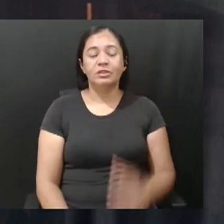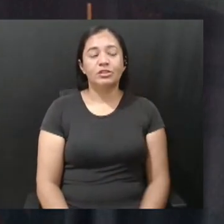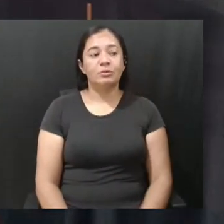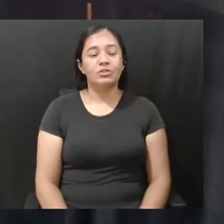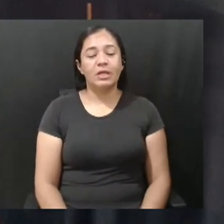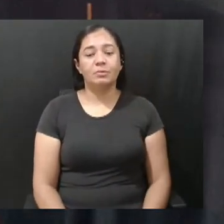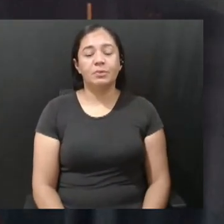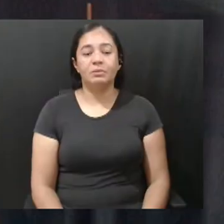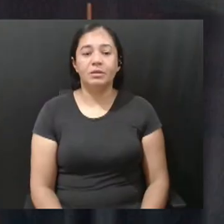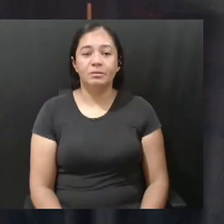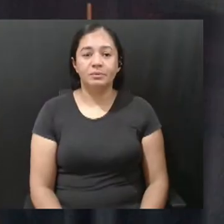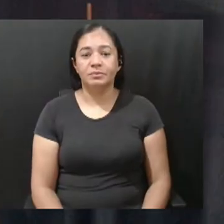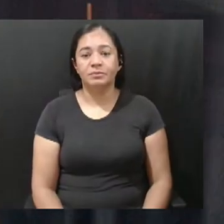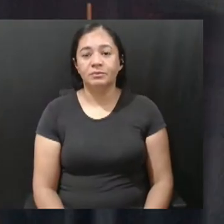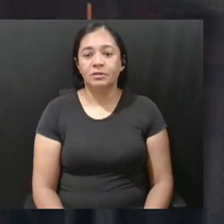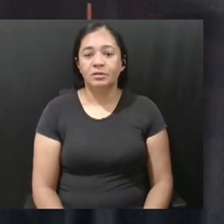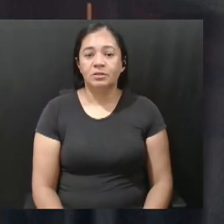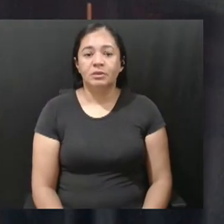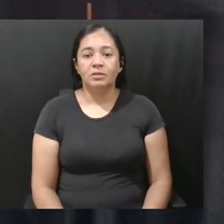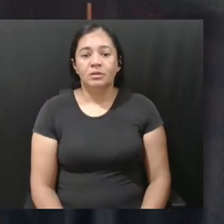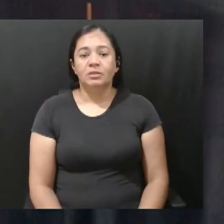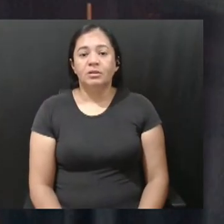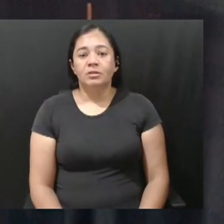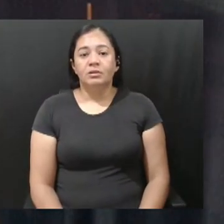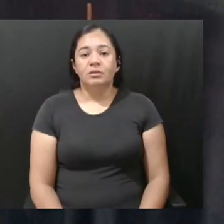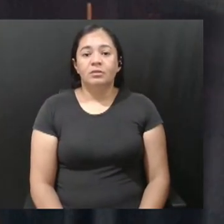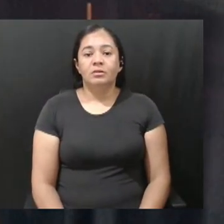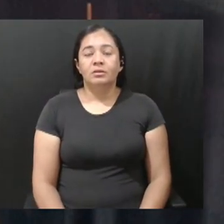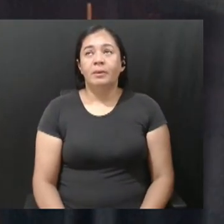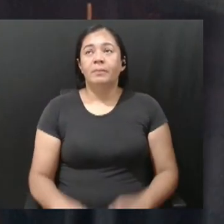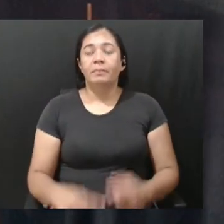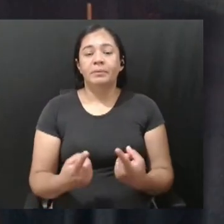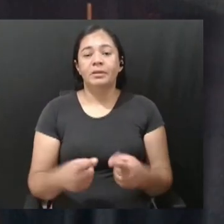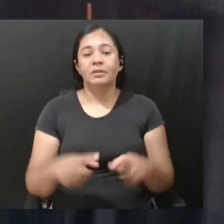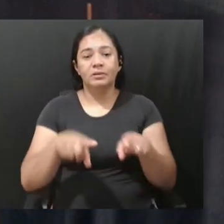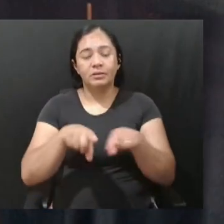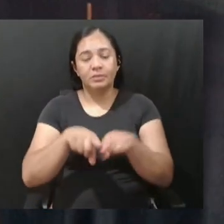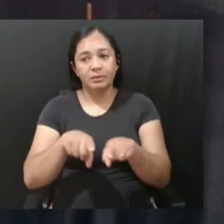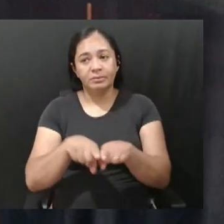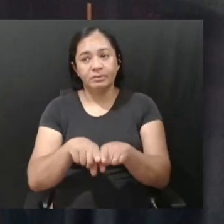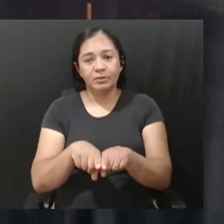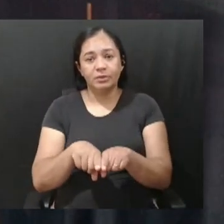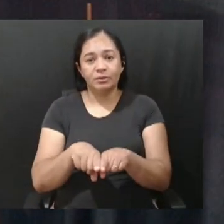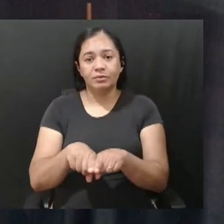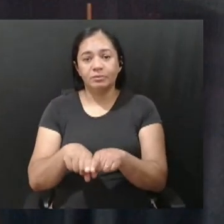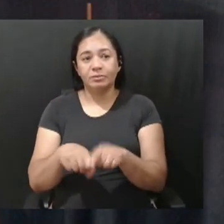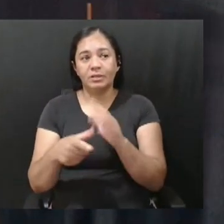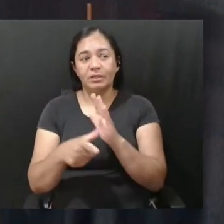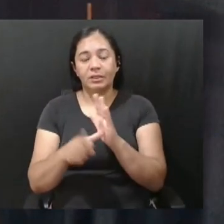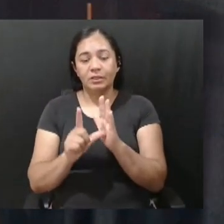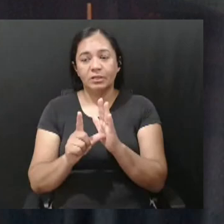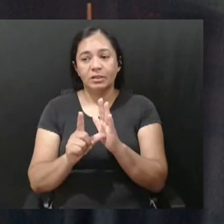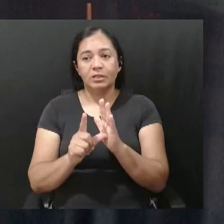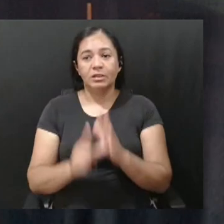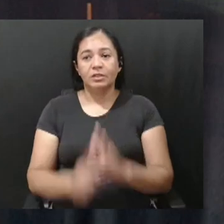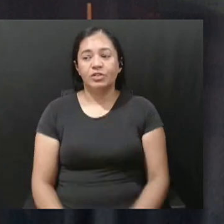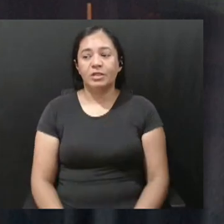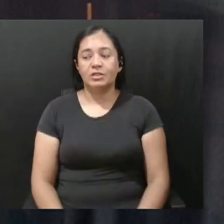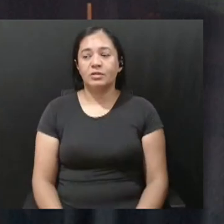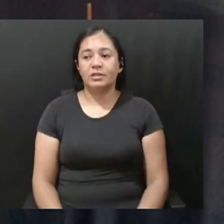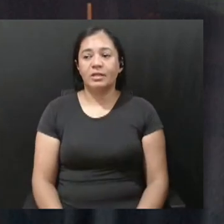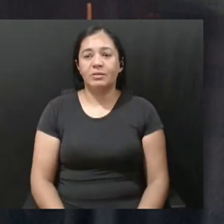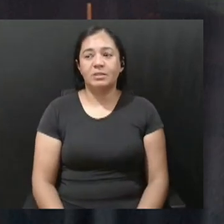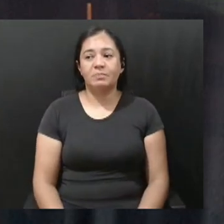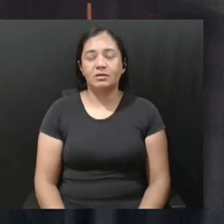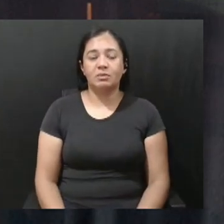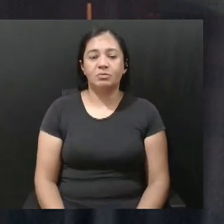isso, né, e de certa forma também, antecipar um pouco essa ideia de um conflito, né, antecipar